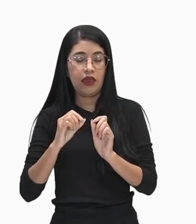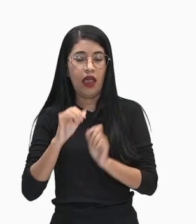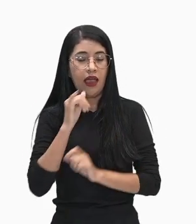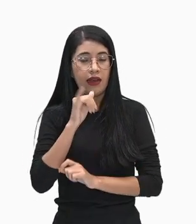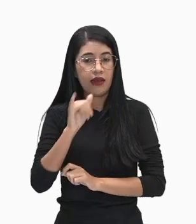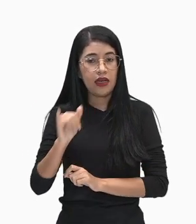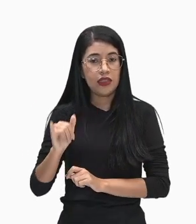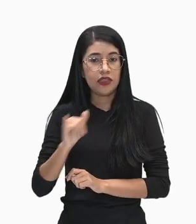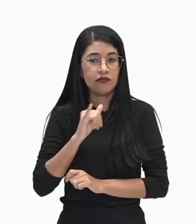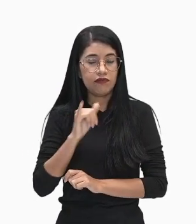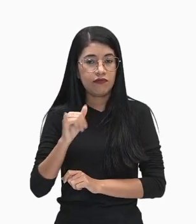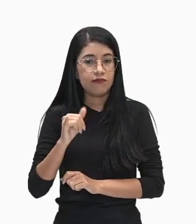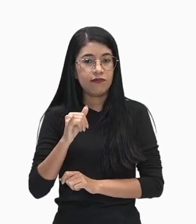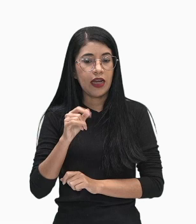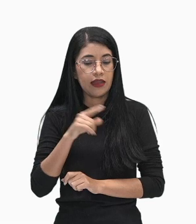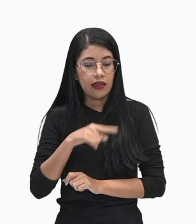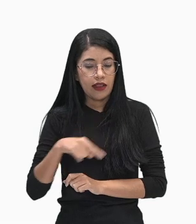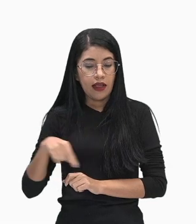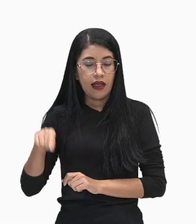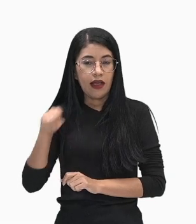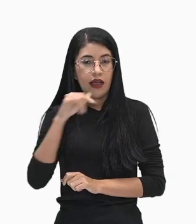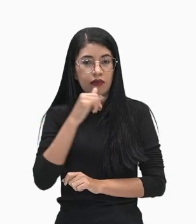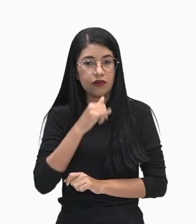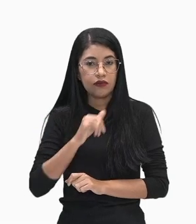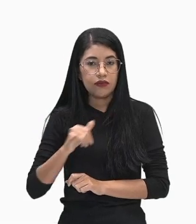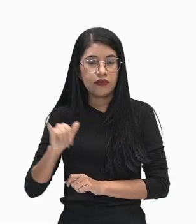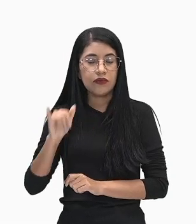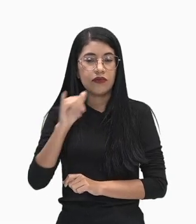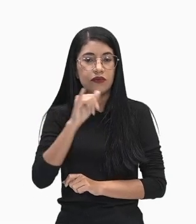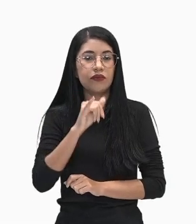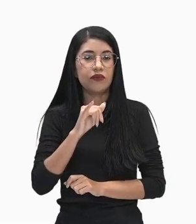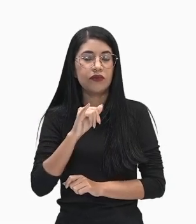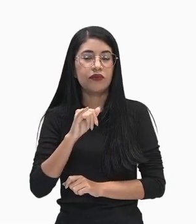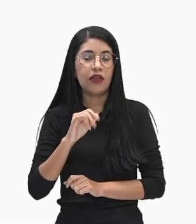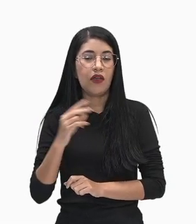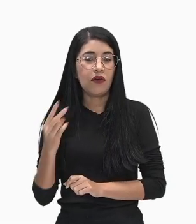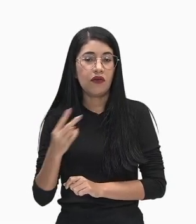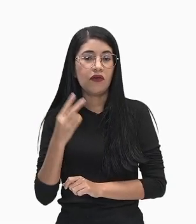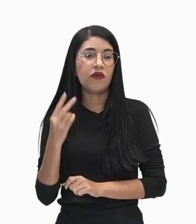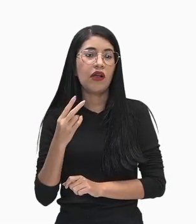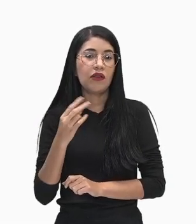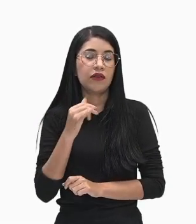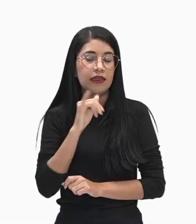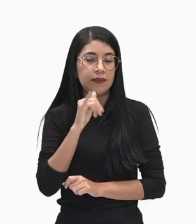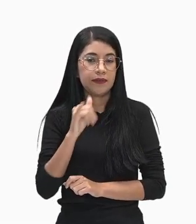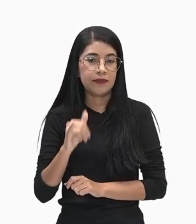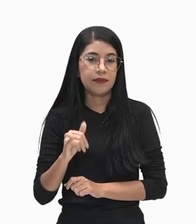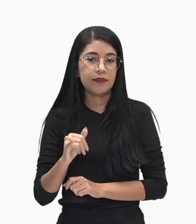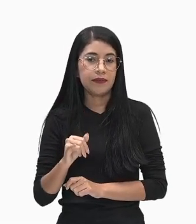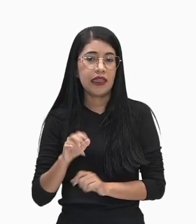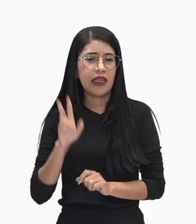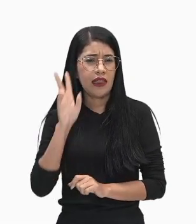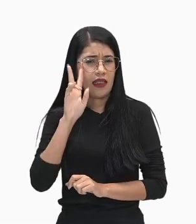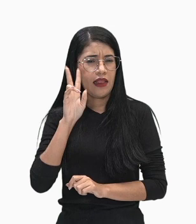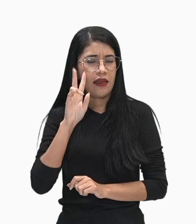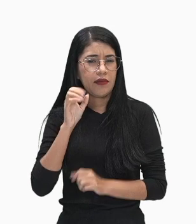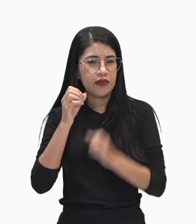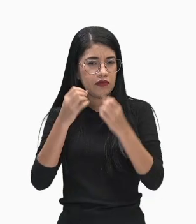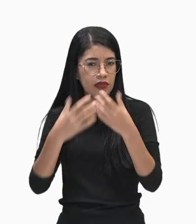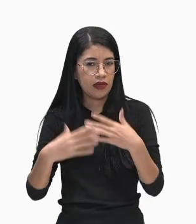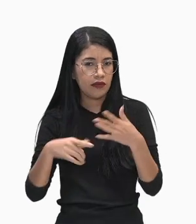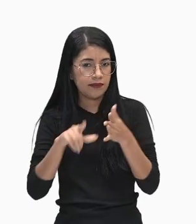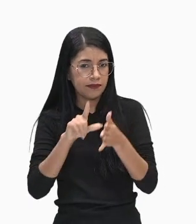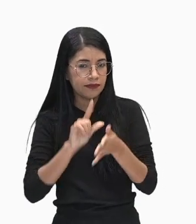pelo condutor. O Q é o valor da carga elétrica, pessoal. Lembra? Lembra o que é